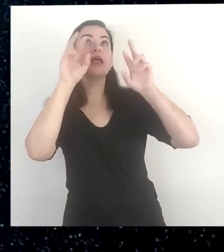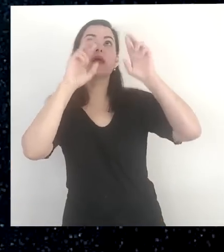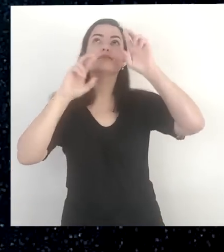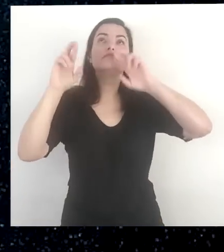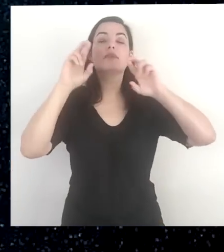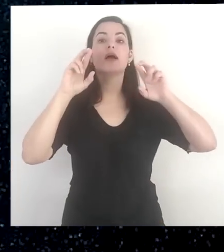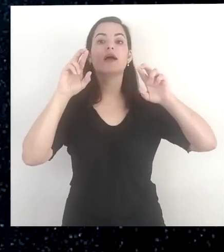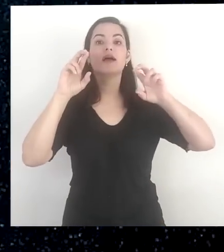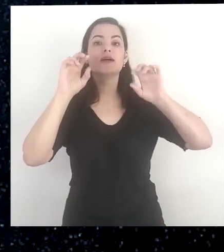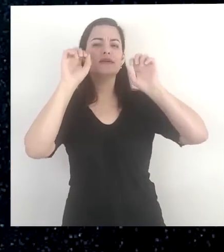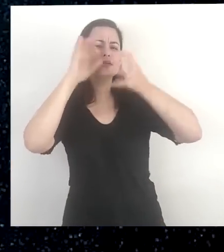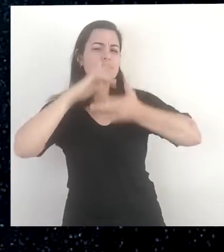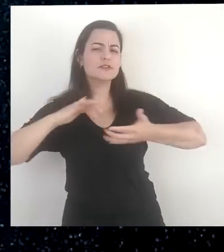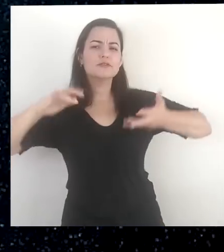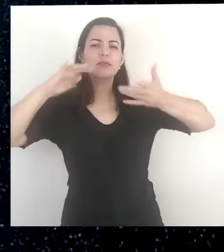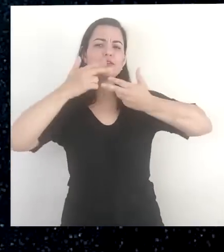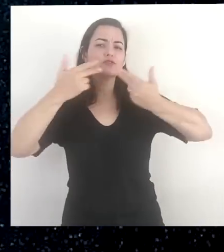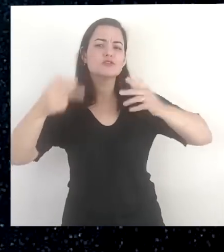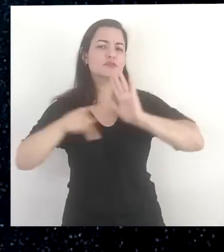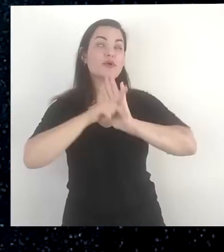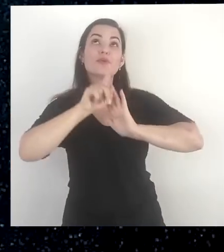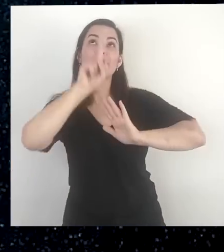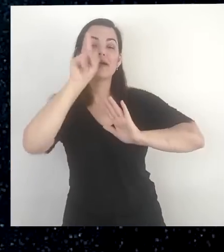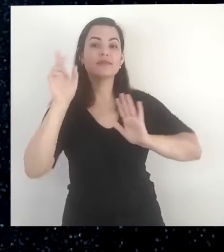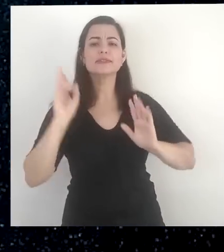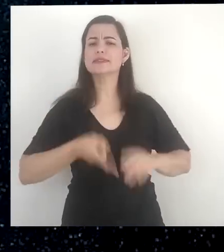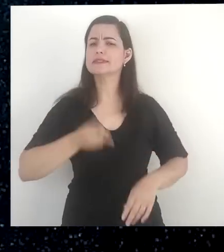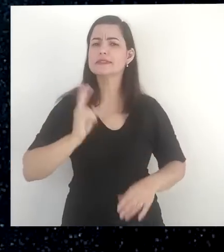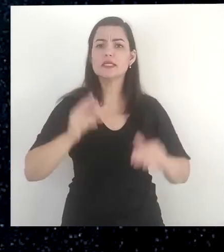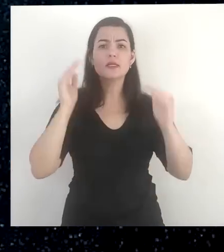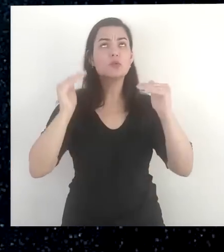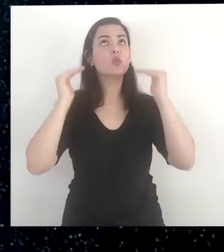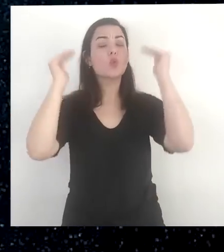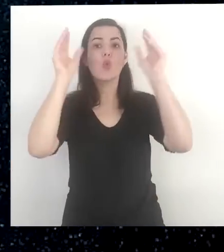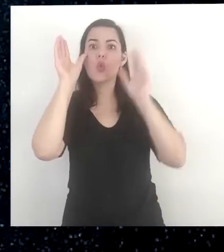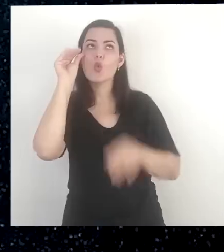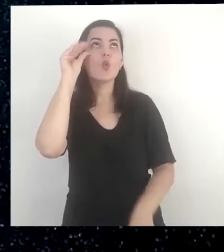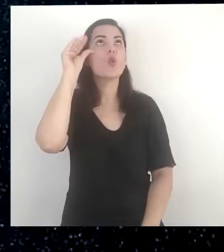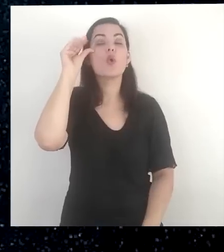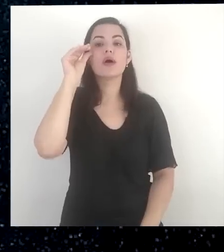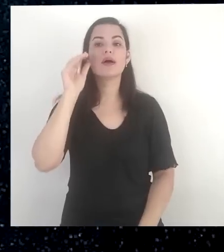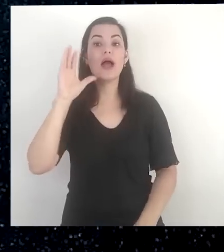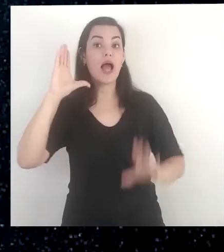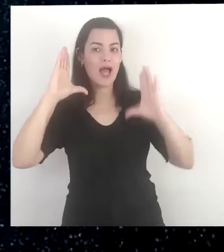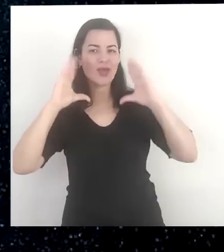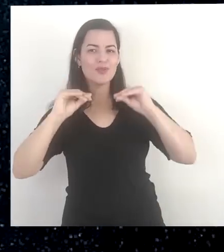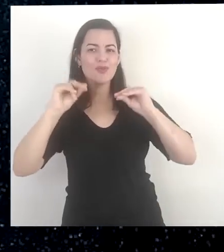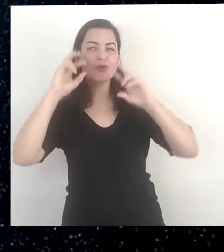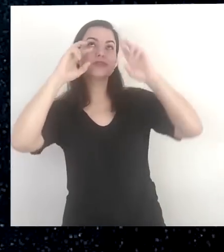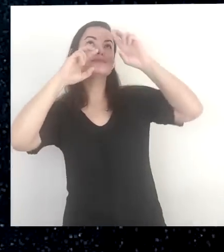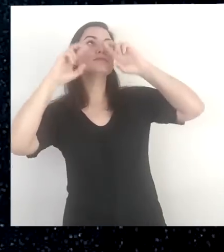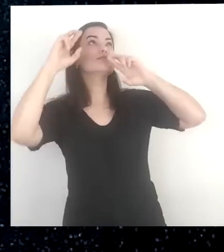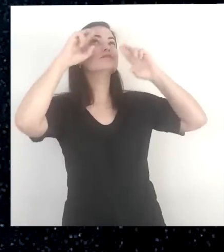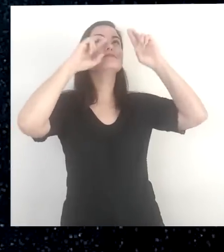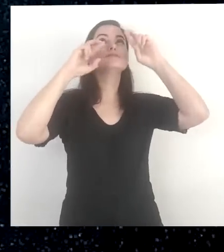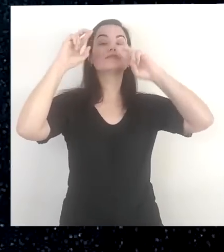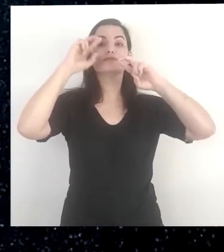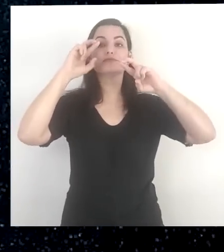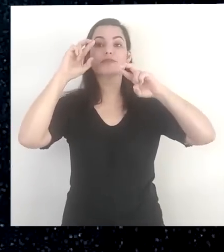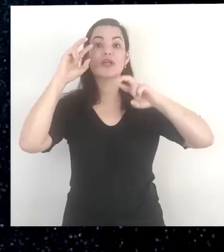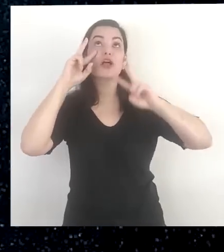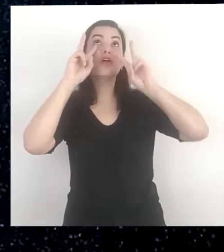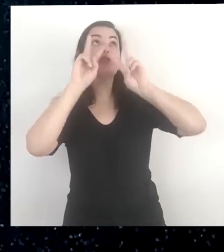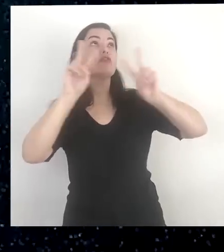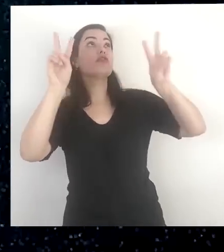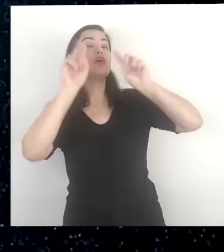seu interior sempre foi muito grande. Ao observar o céu, especialmente à noite, é